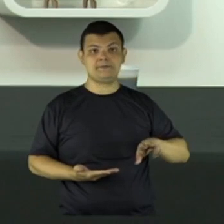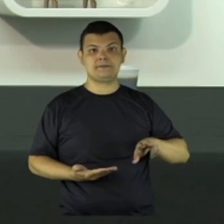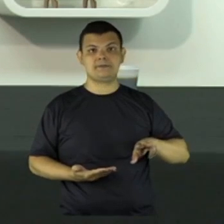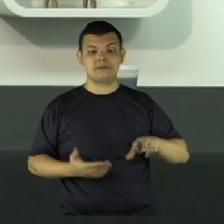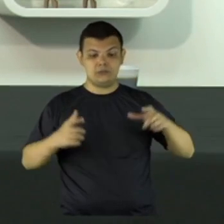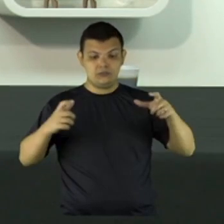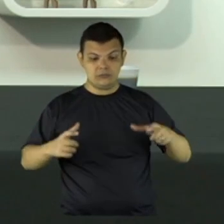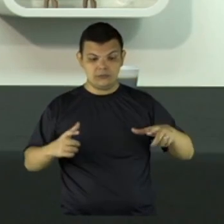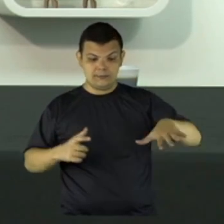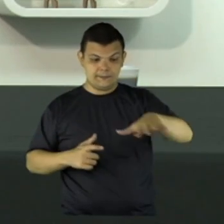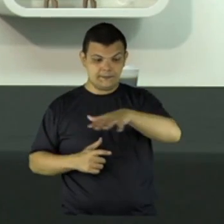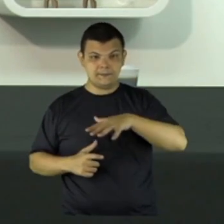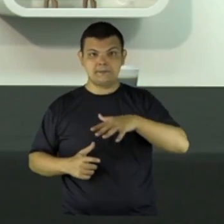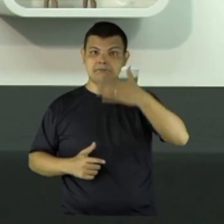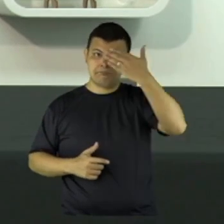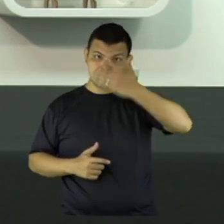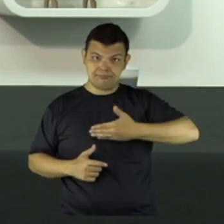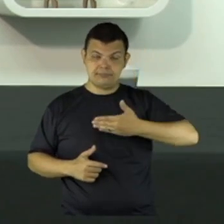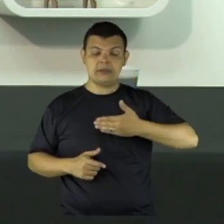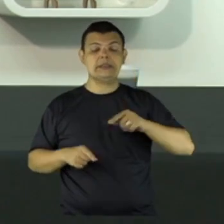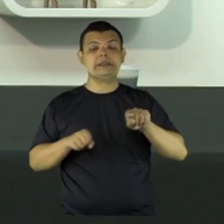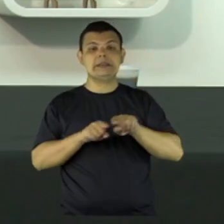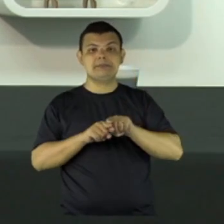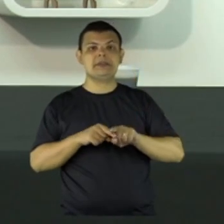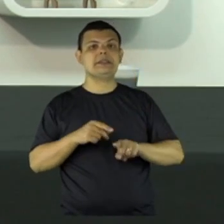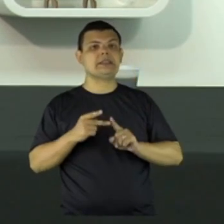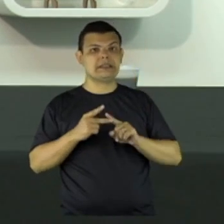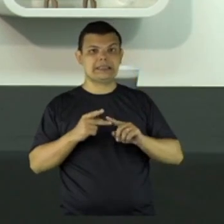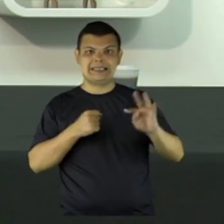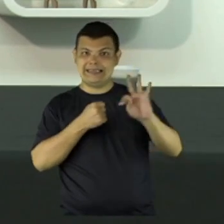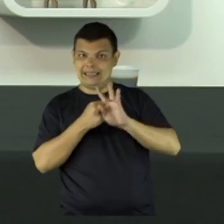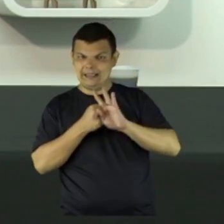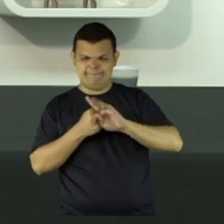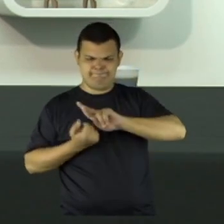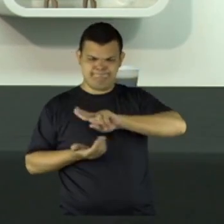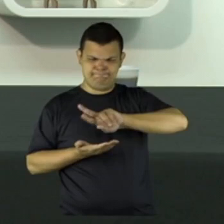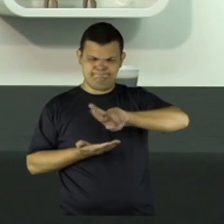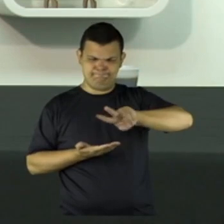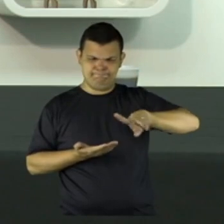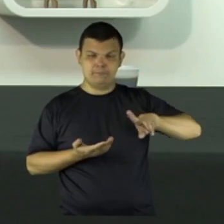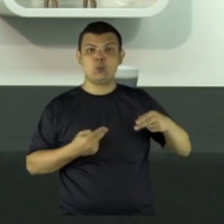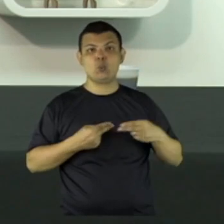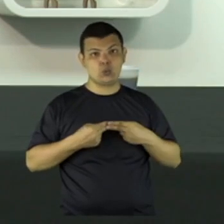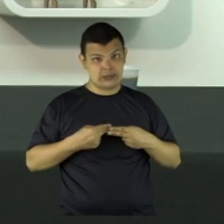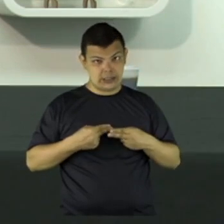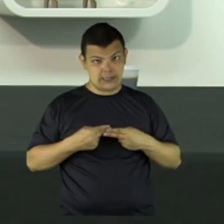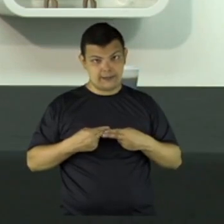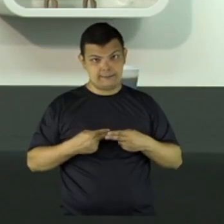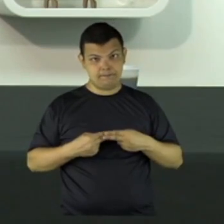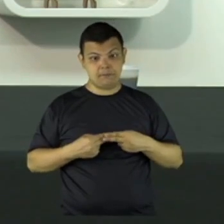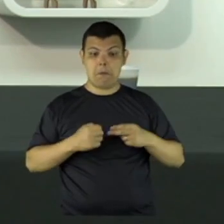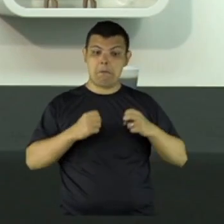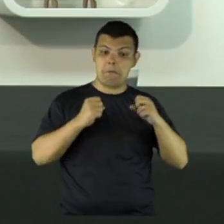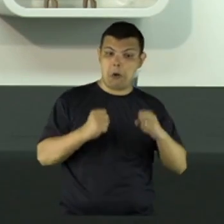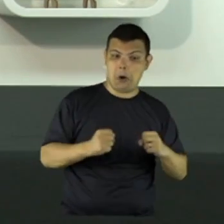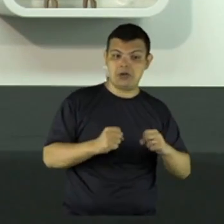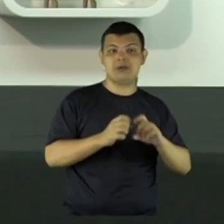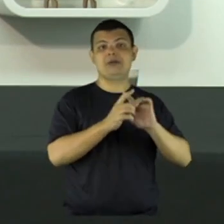espaço, passando pelas técnicas que vão ser utilizadas, ou seja, as técnicas